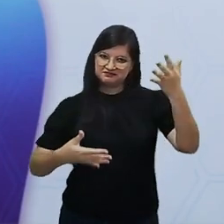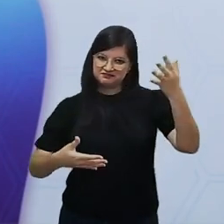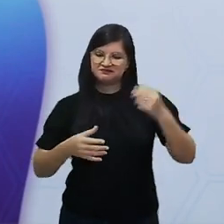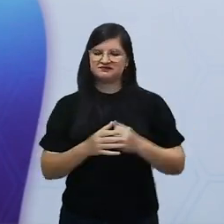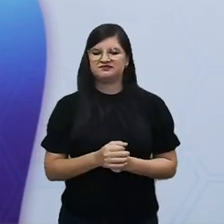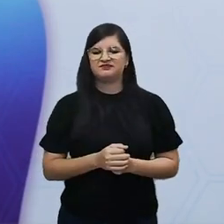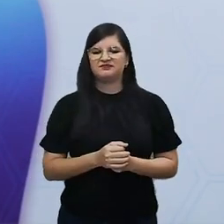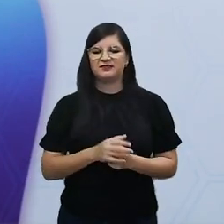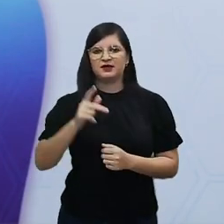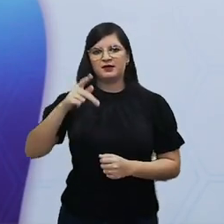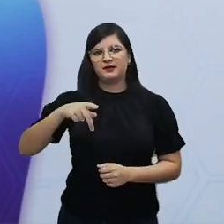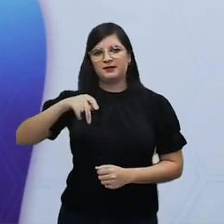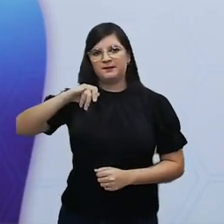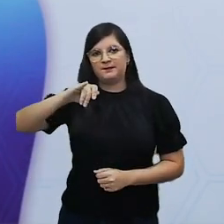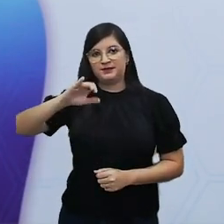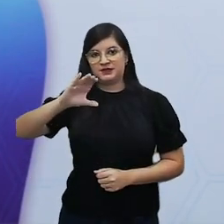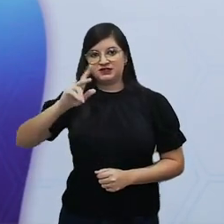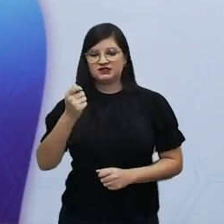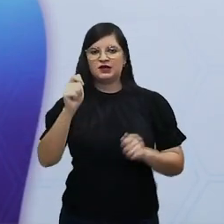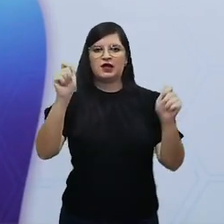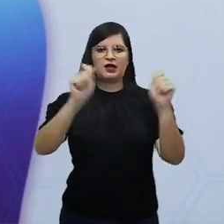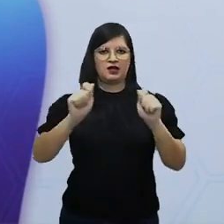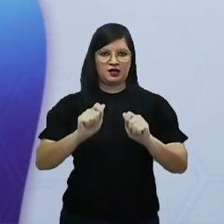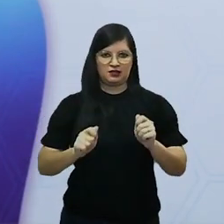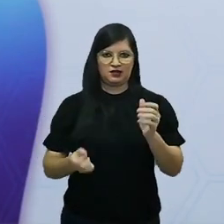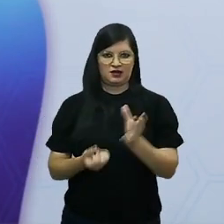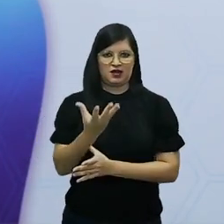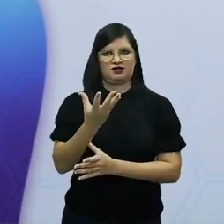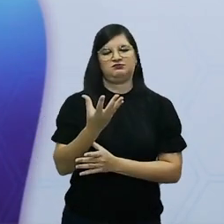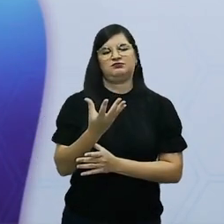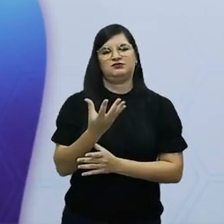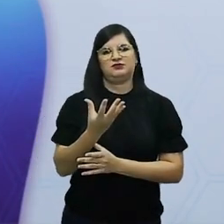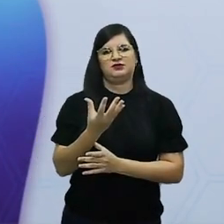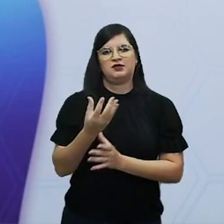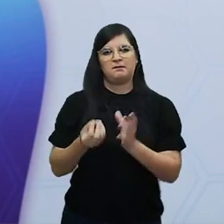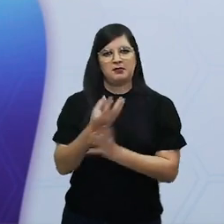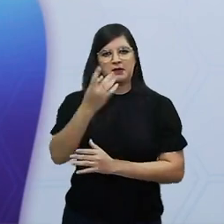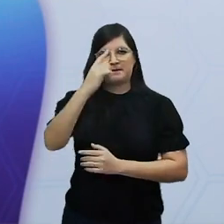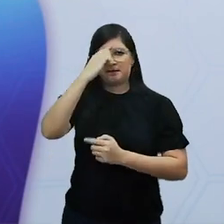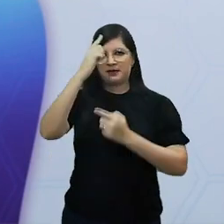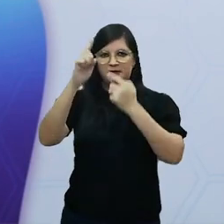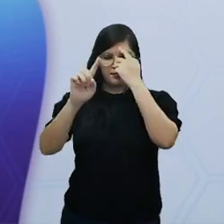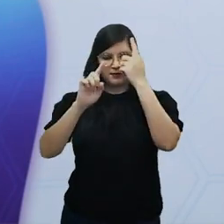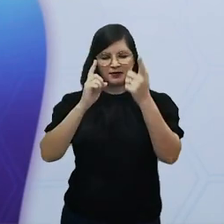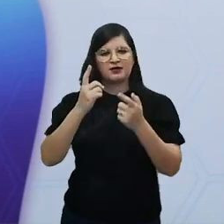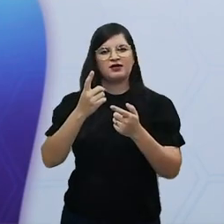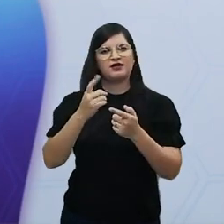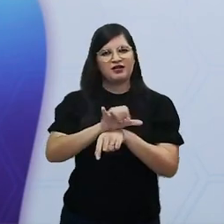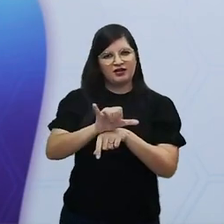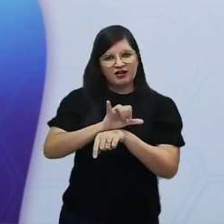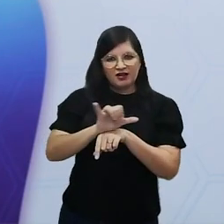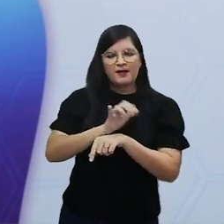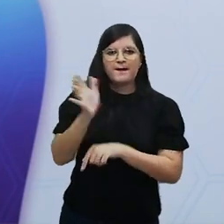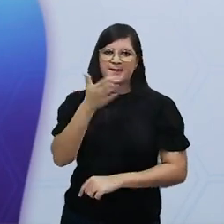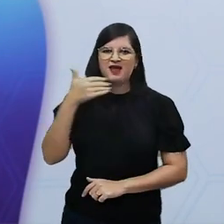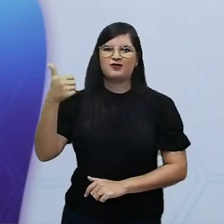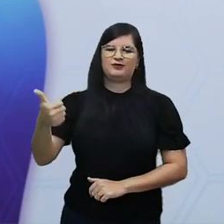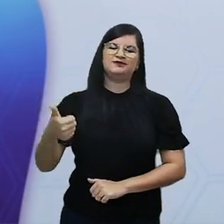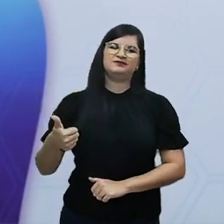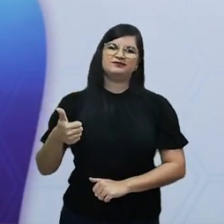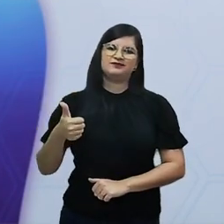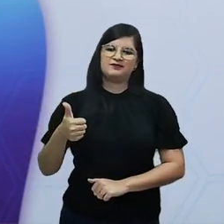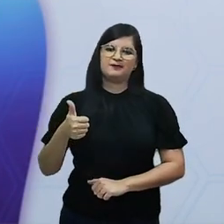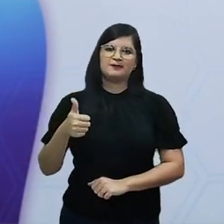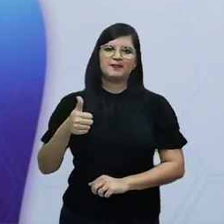Gente, pitch é uma arte em construção. Então, quanto mais criativo e criativas vocês forem, melhor.